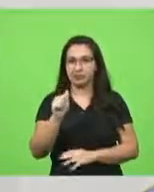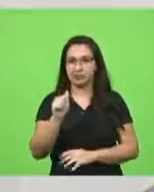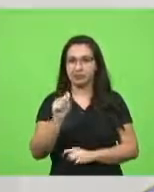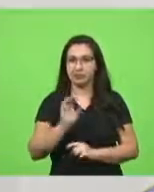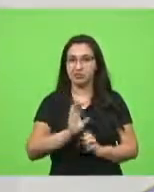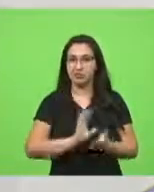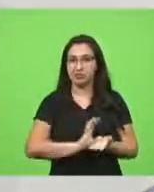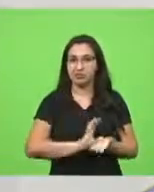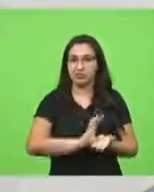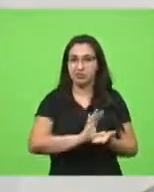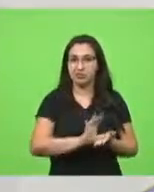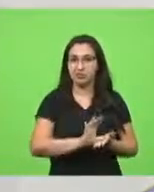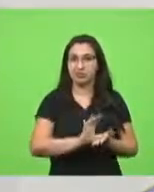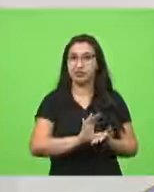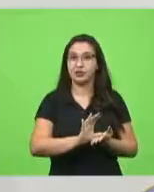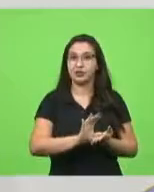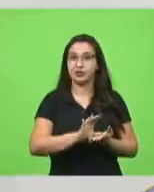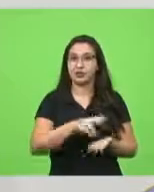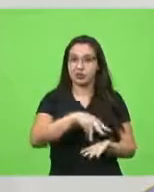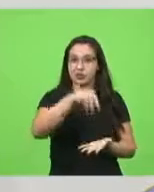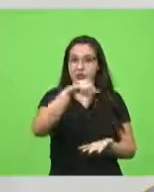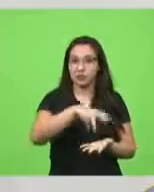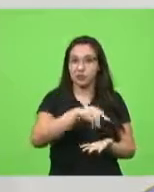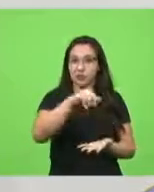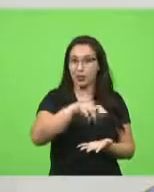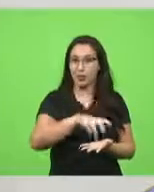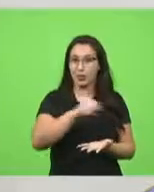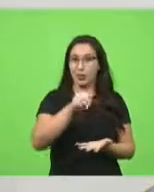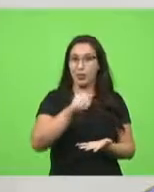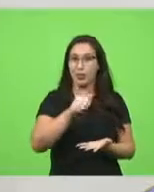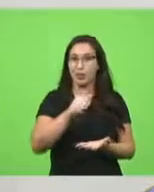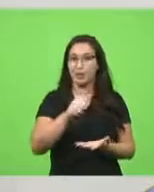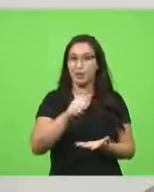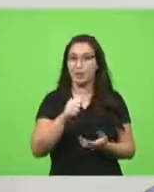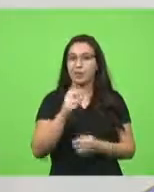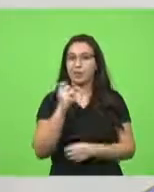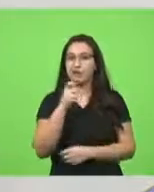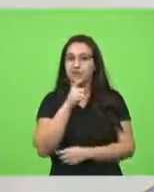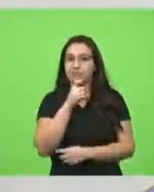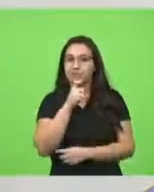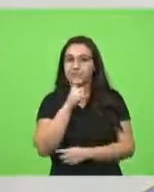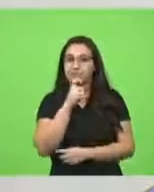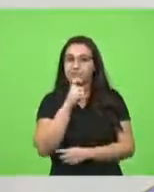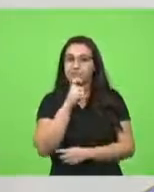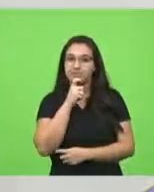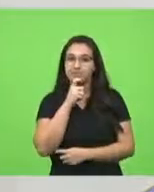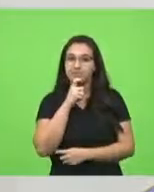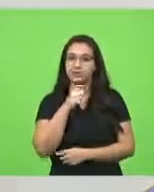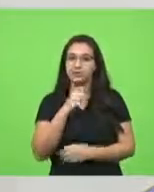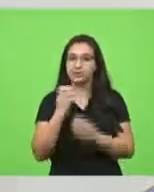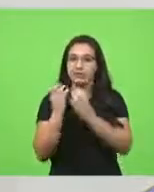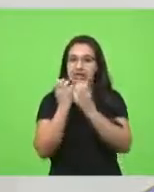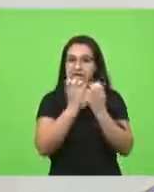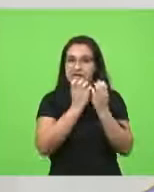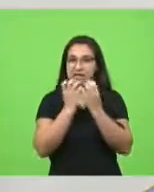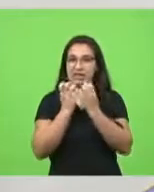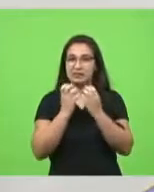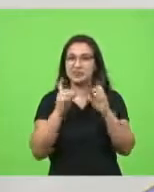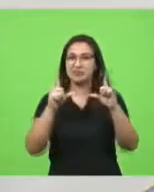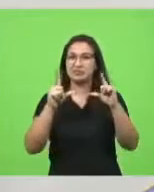Santa Catarina tem um grande déficit de milho, e esse ano não será diferente, o déficit será até maior em função